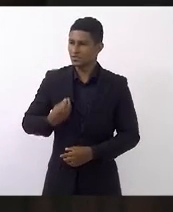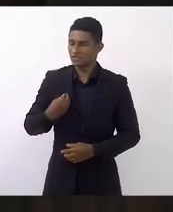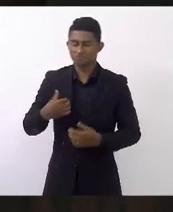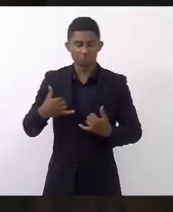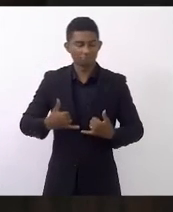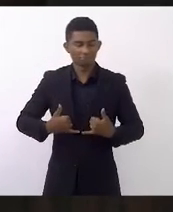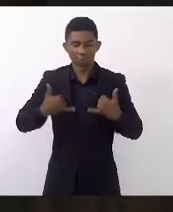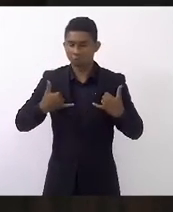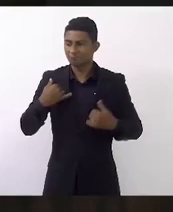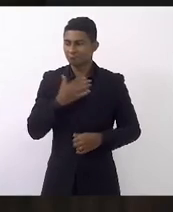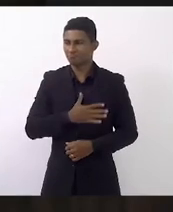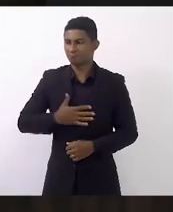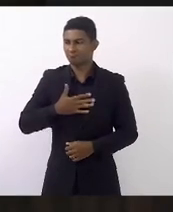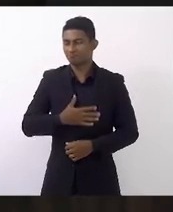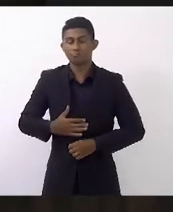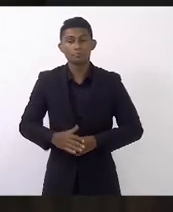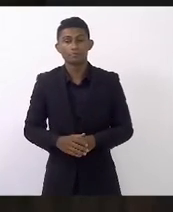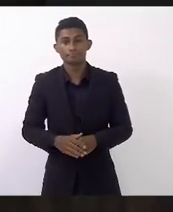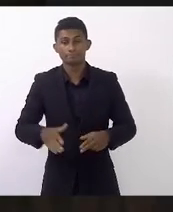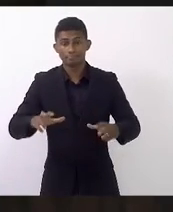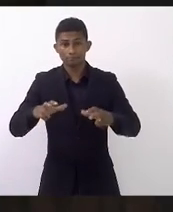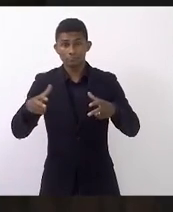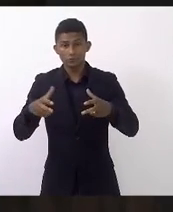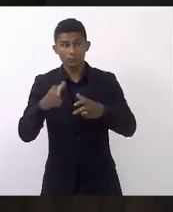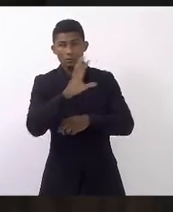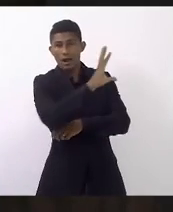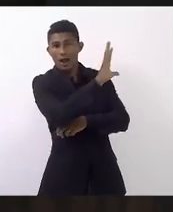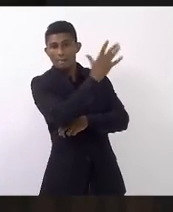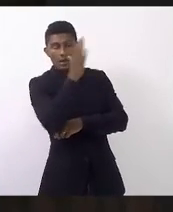defesa do meio ambiente, deputado Gustavo Schmidt.